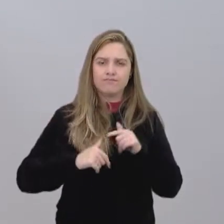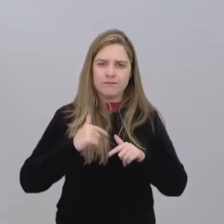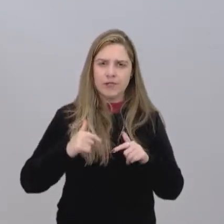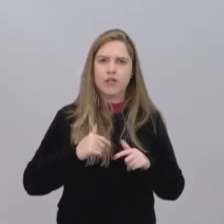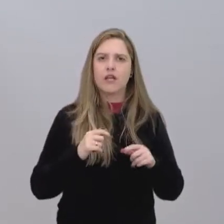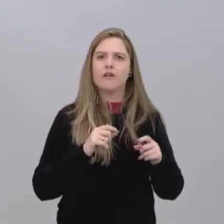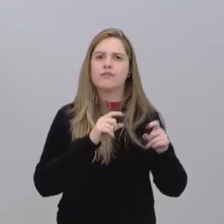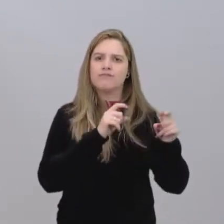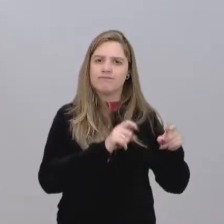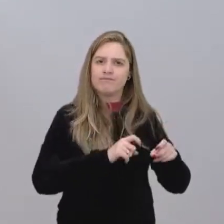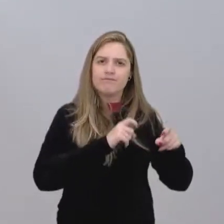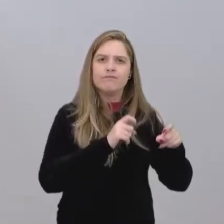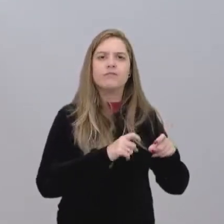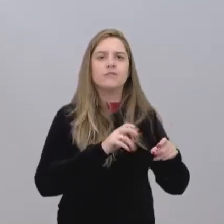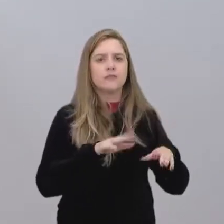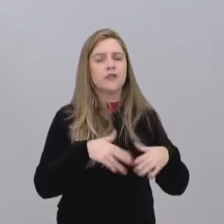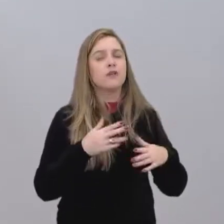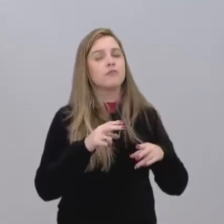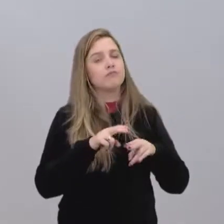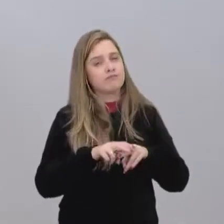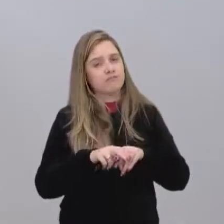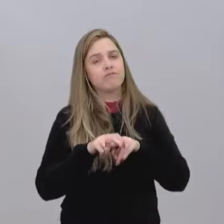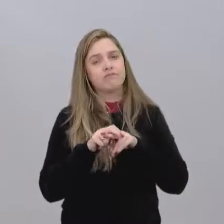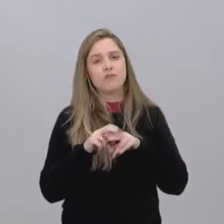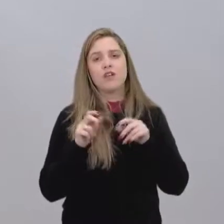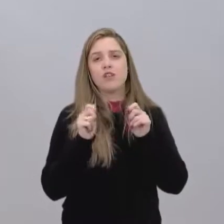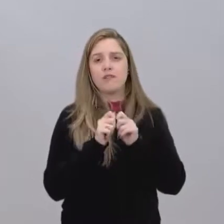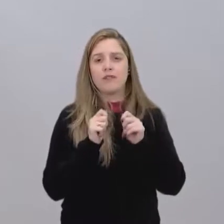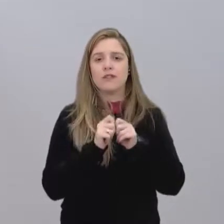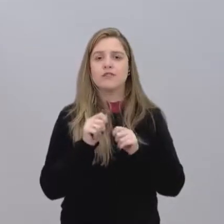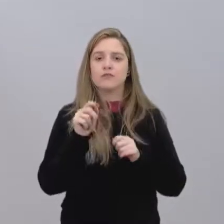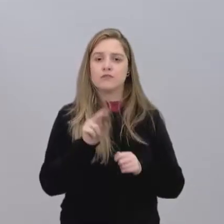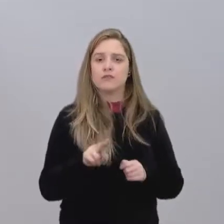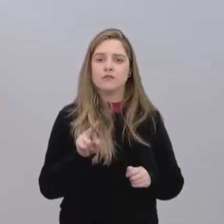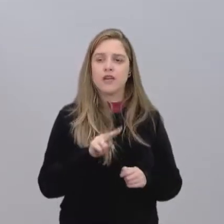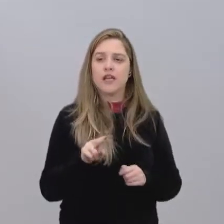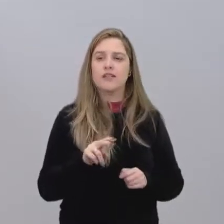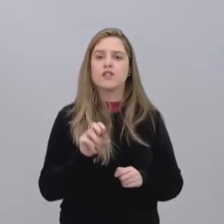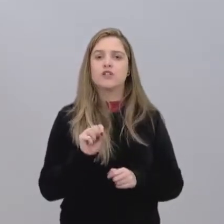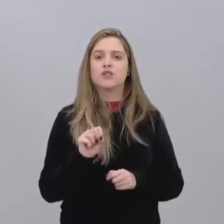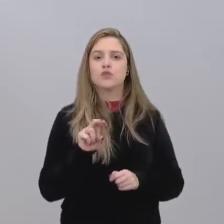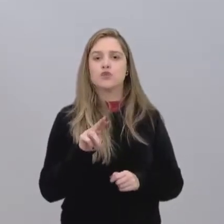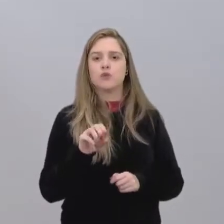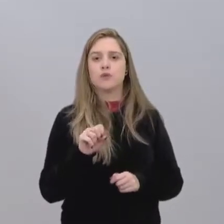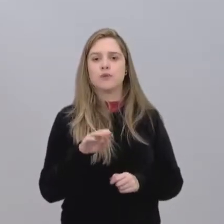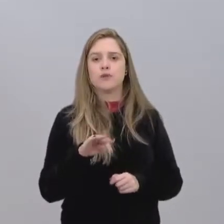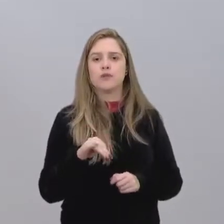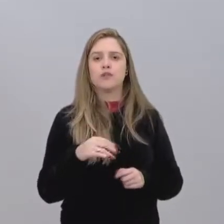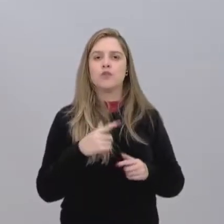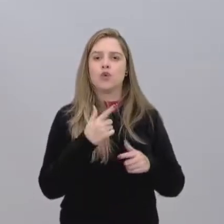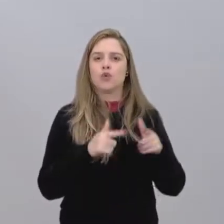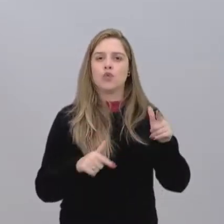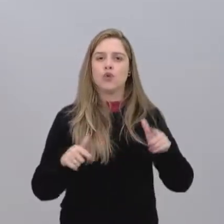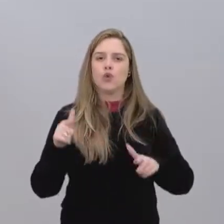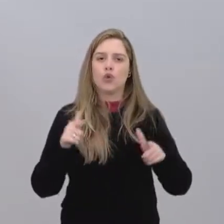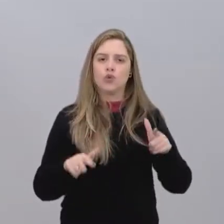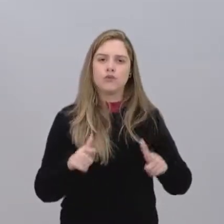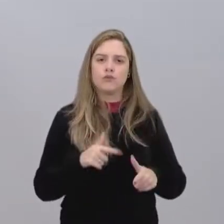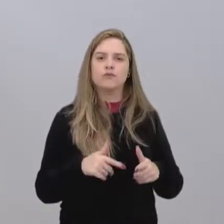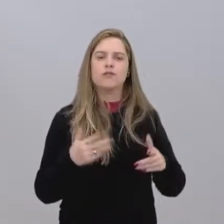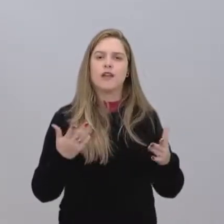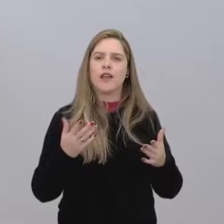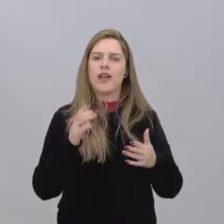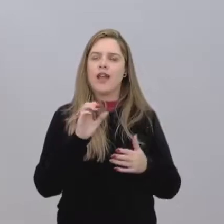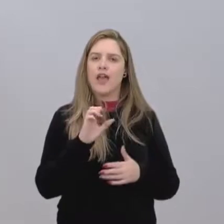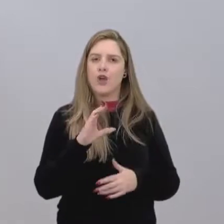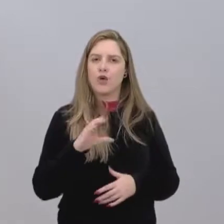agricultura. Então, por isso também pode-se utilizar essas substâncias nesses outros